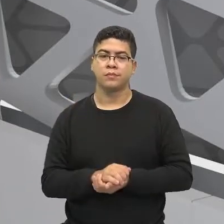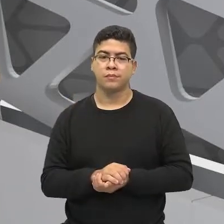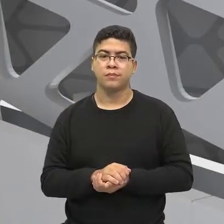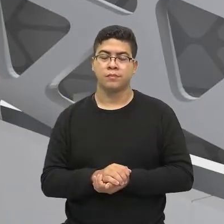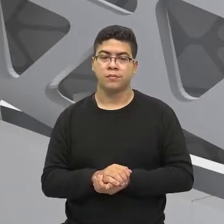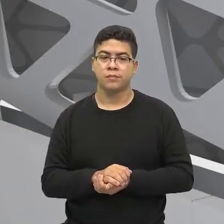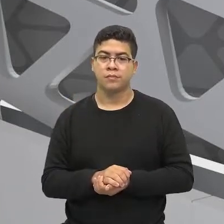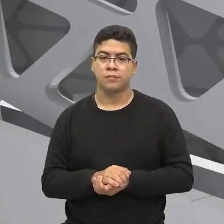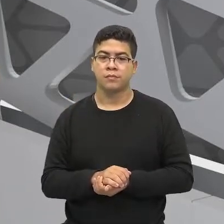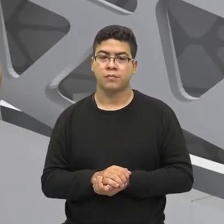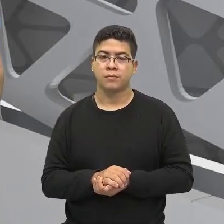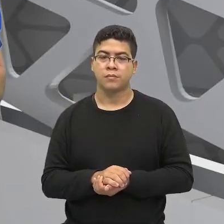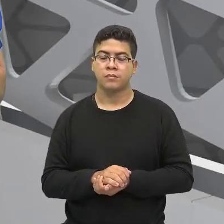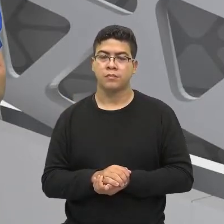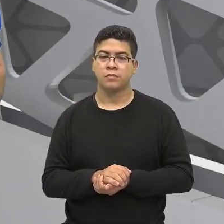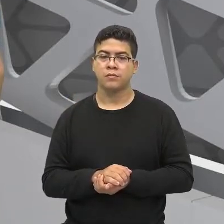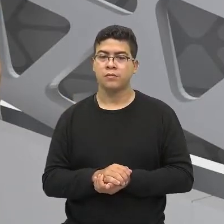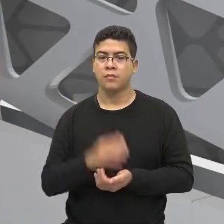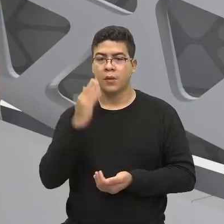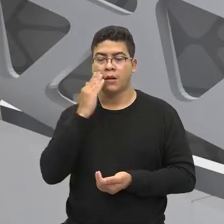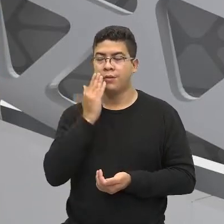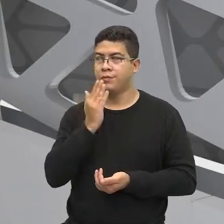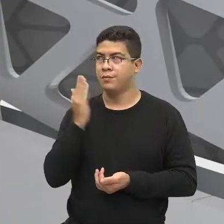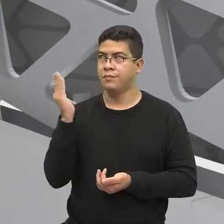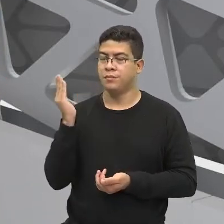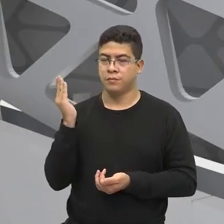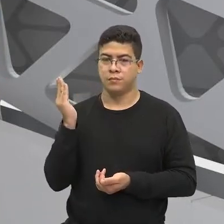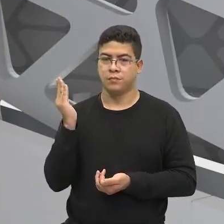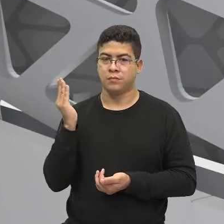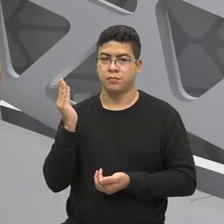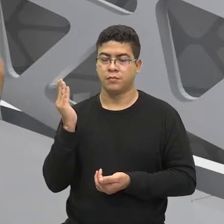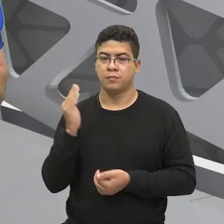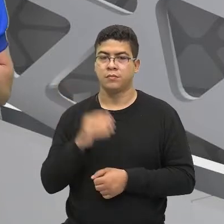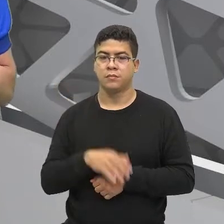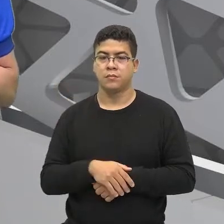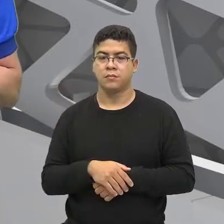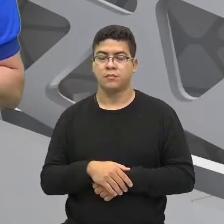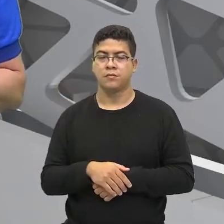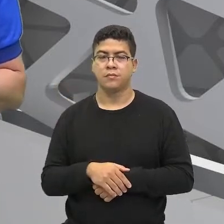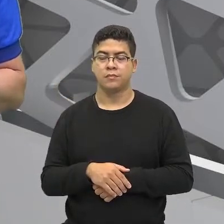este livro chamado Libertinagem, que foi publicado em